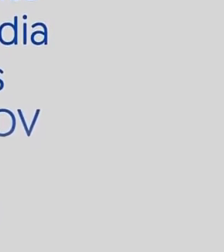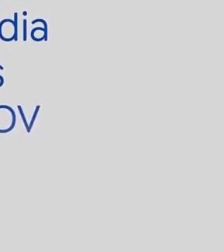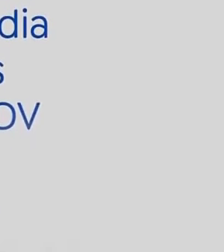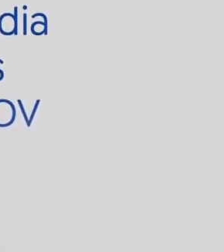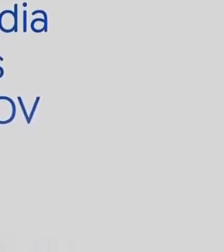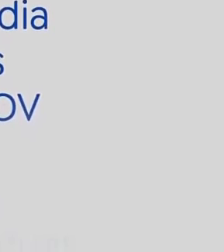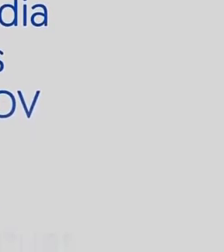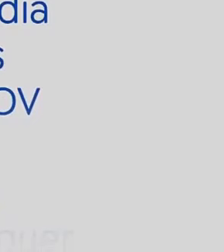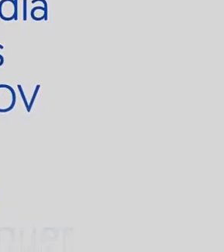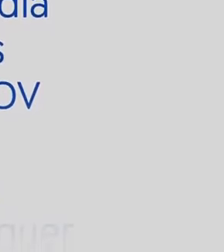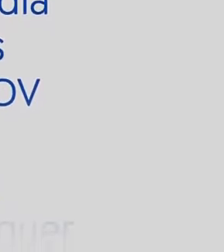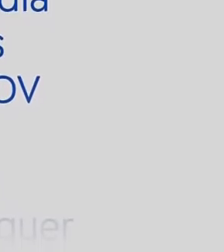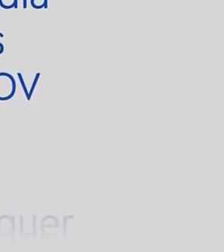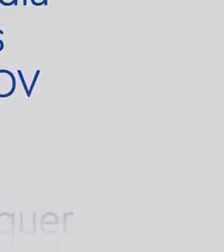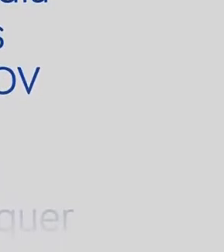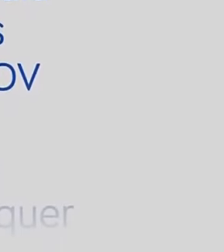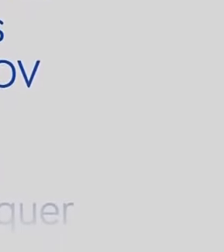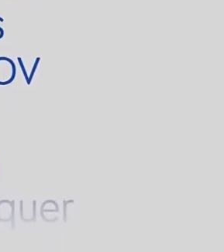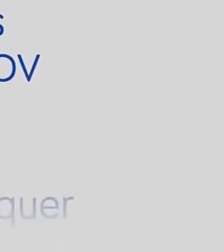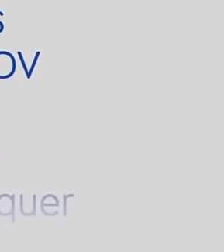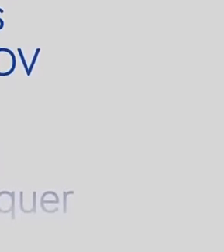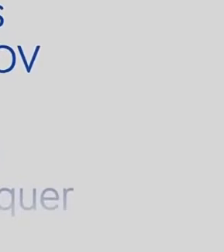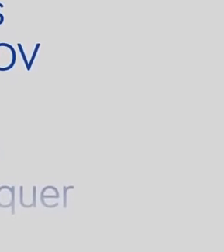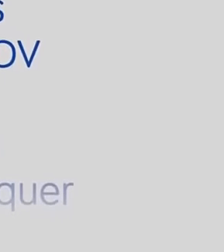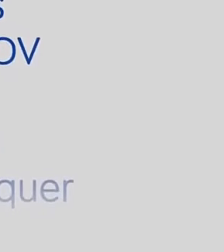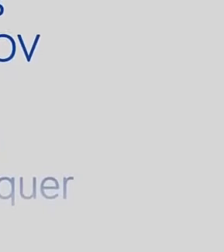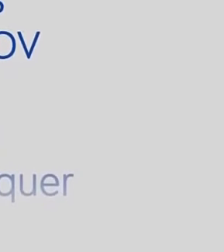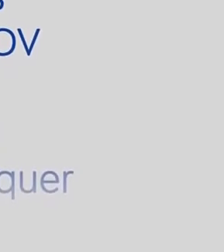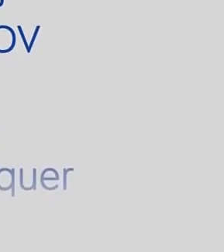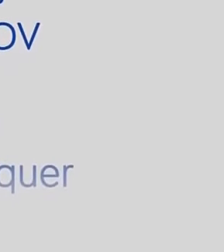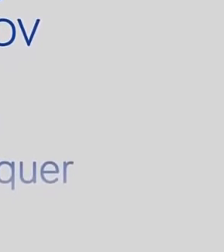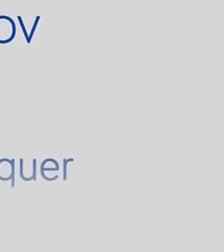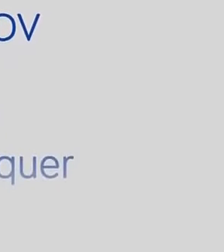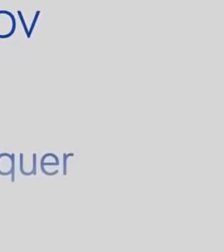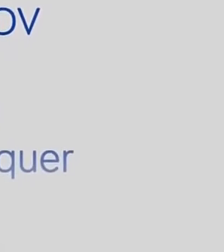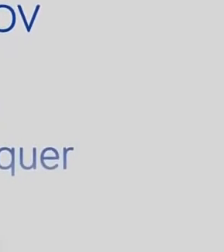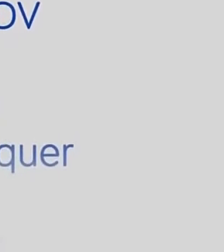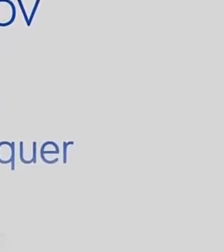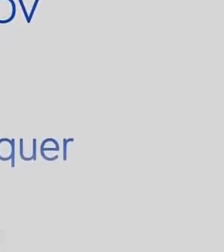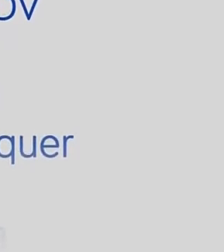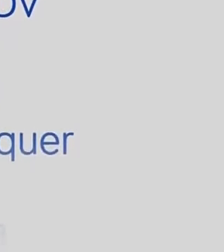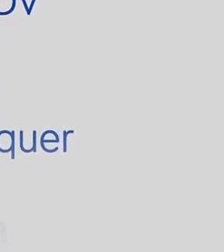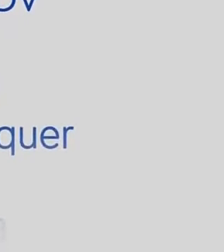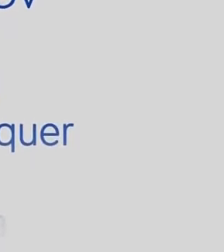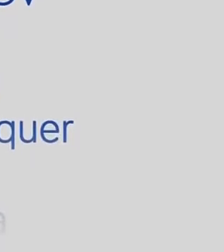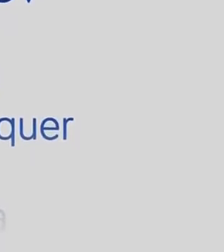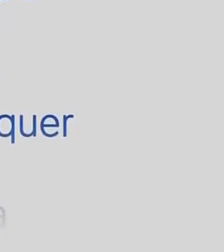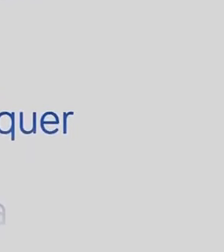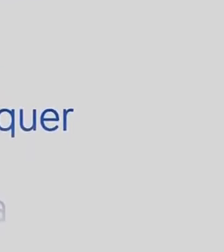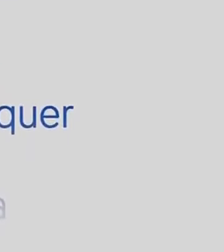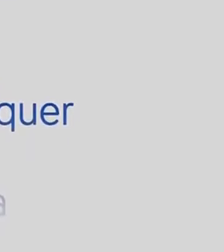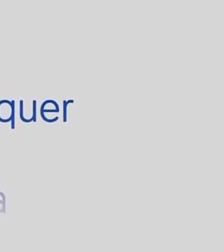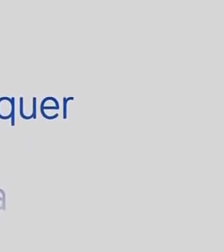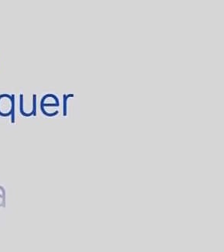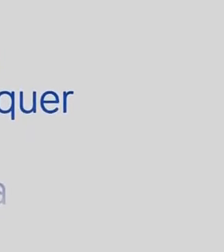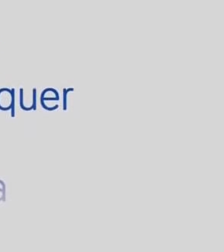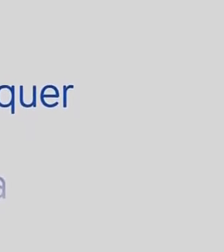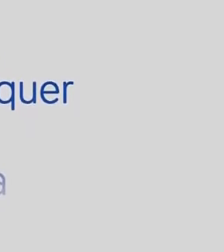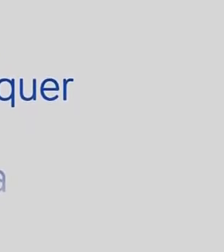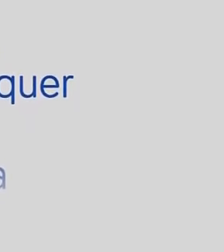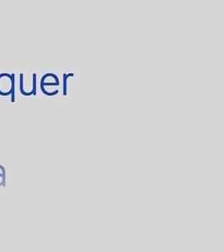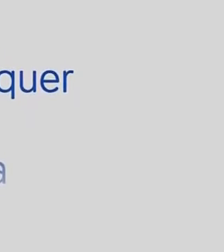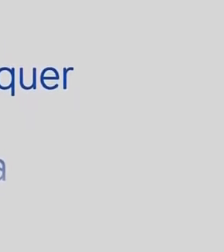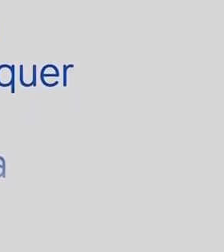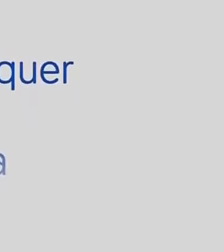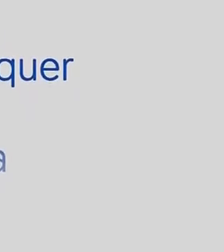dedicado a acompanhar o dia a dia do Poder Executivo e as ações do governo federal no canal gov temos notícias